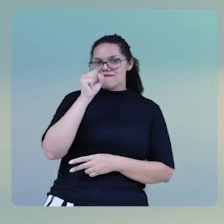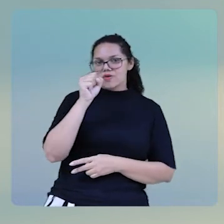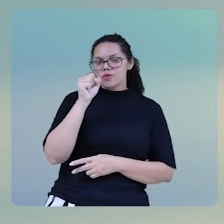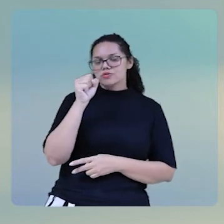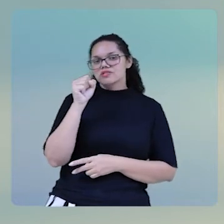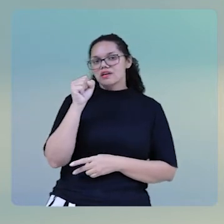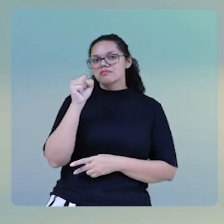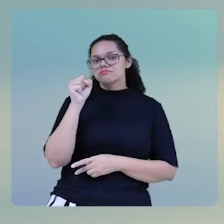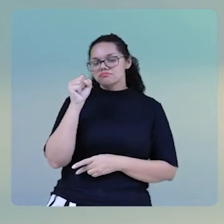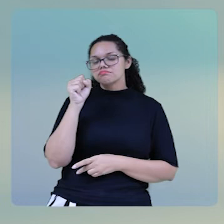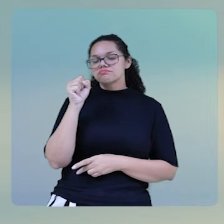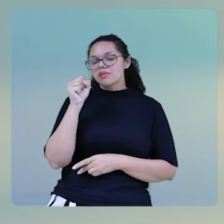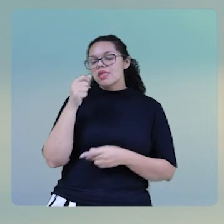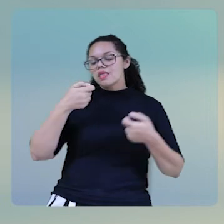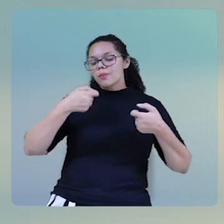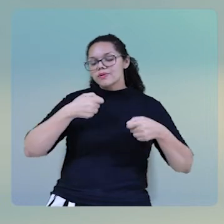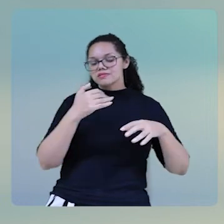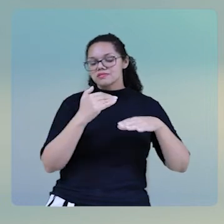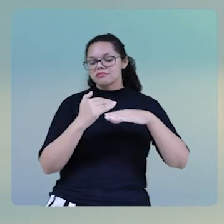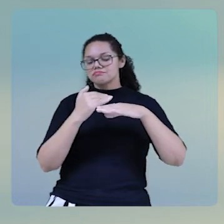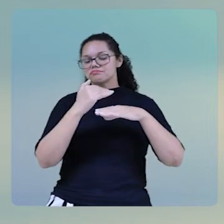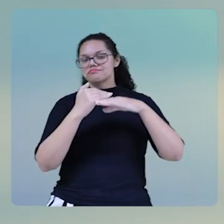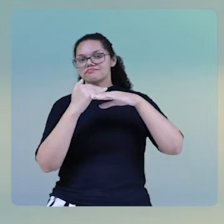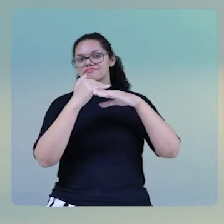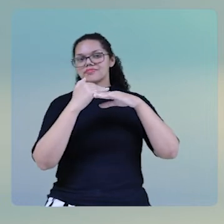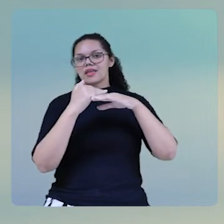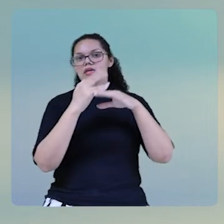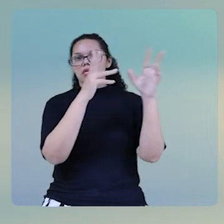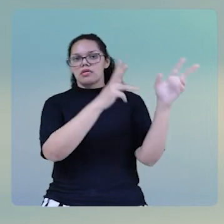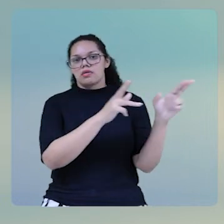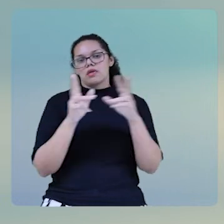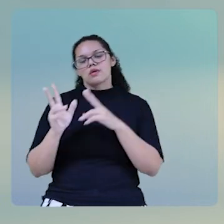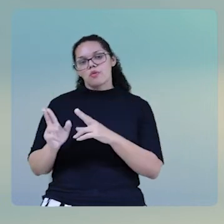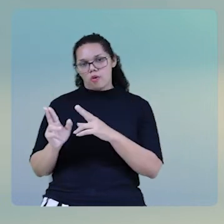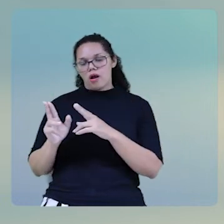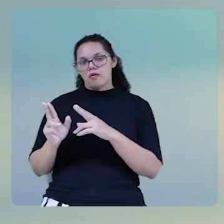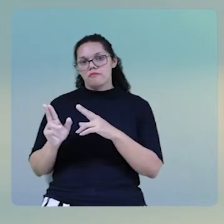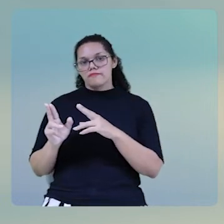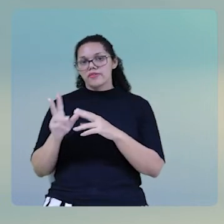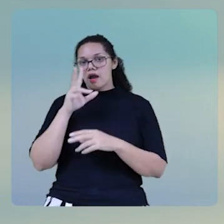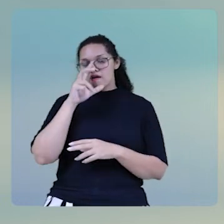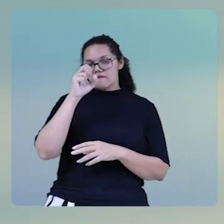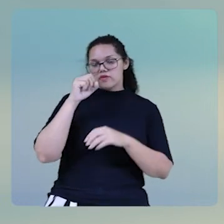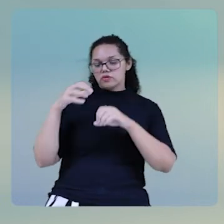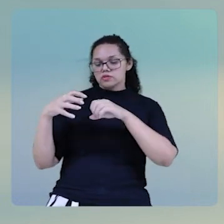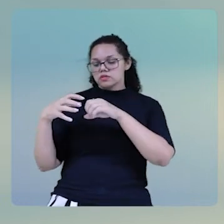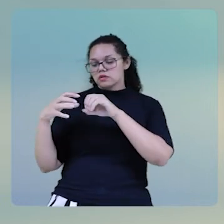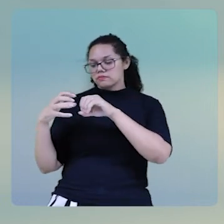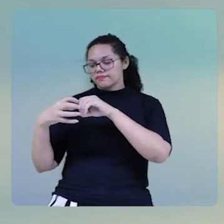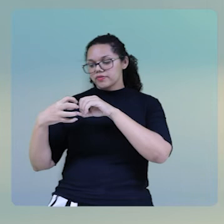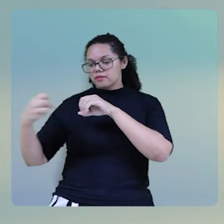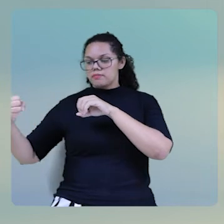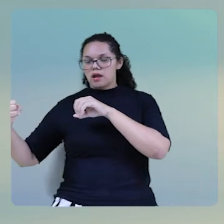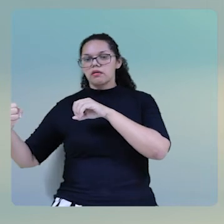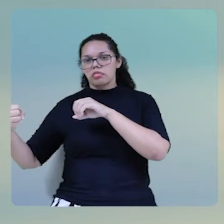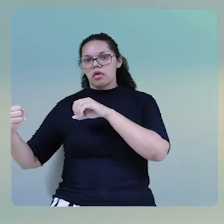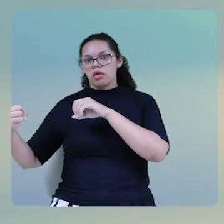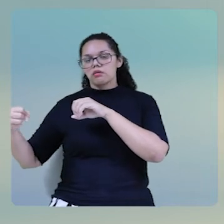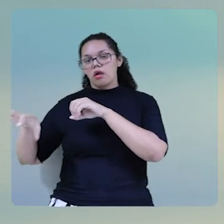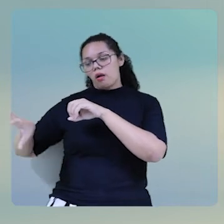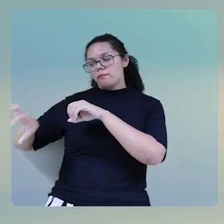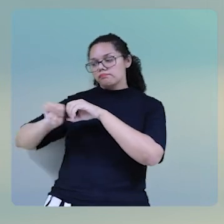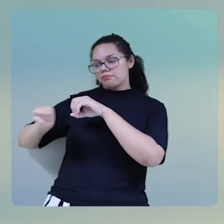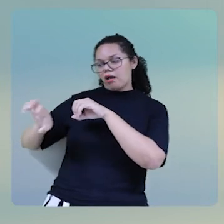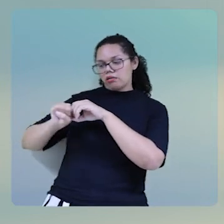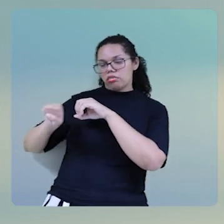tua força magnética tem que valer a mesma coisa. Só que a fórmula da força magnética vale quanto? Fórmula da força magnética vai ser igual